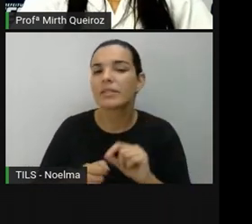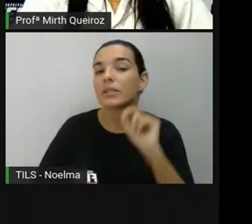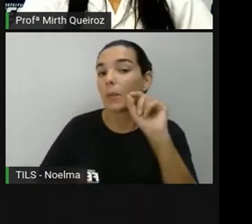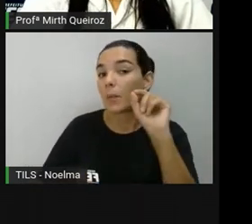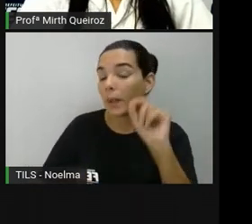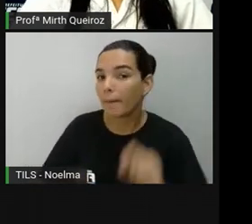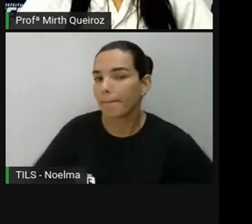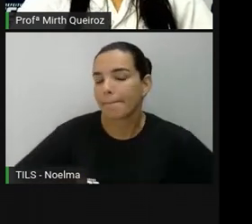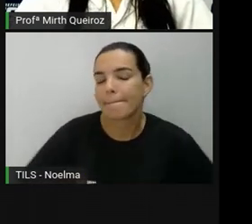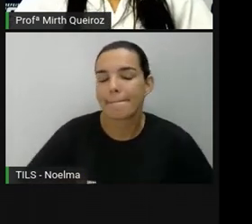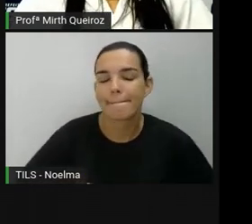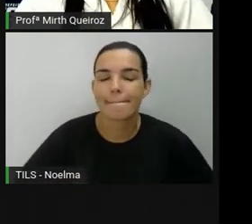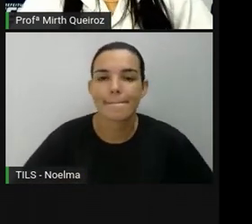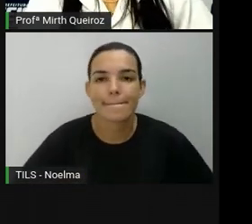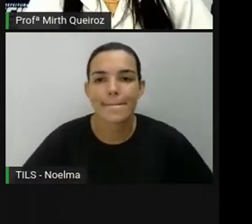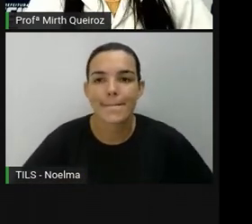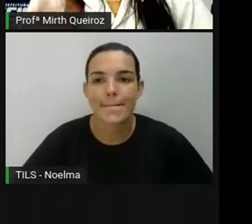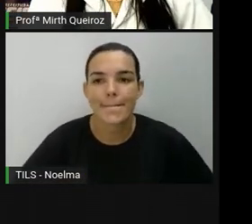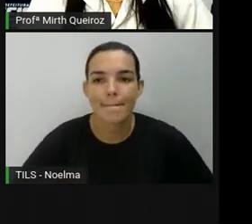Vocês podem